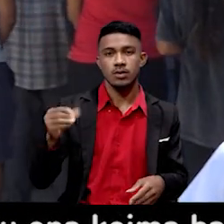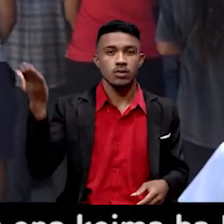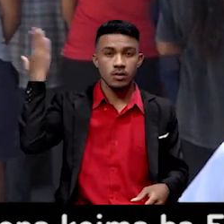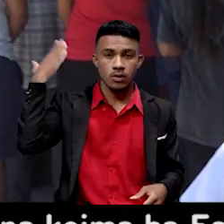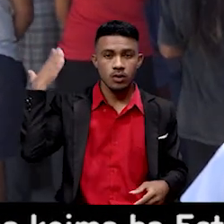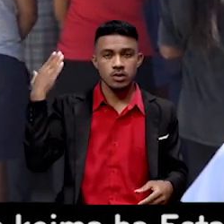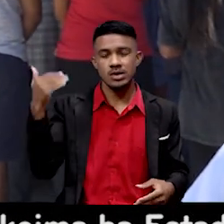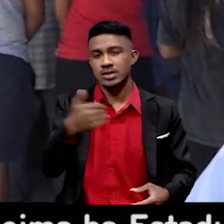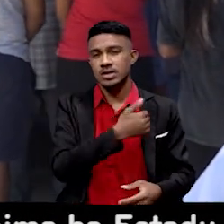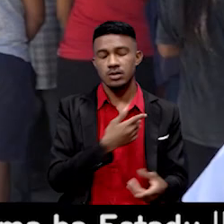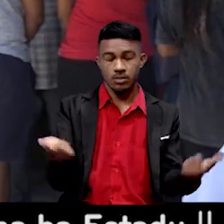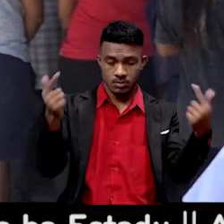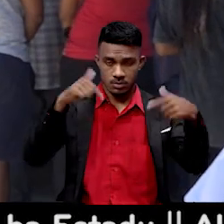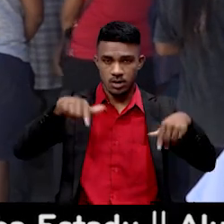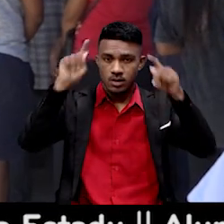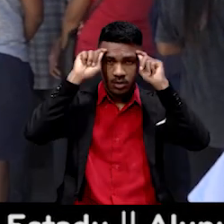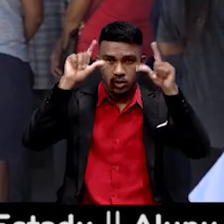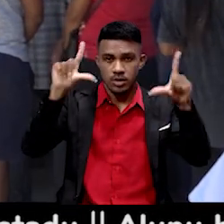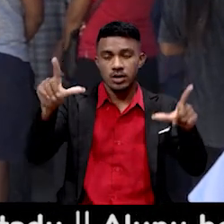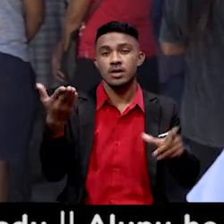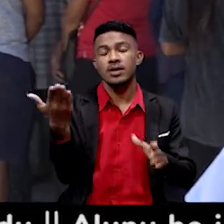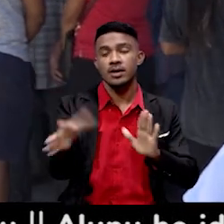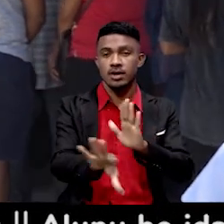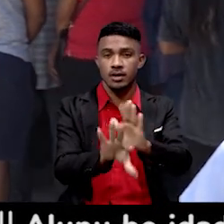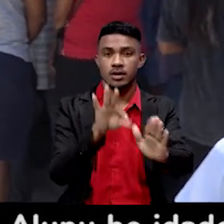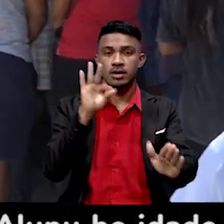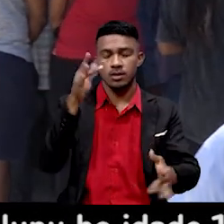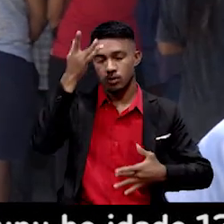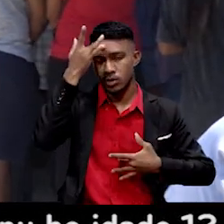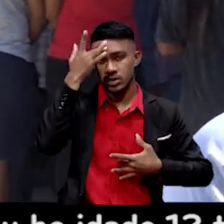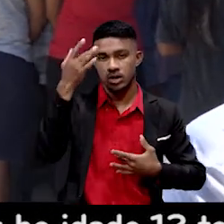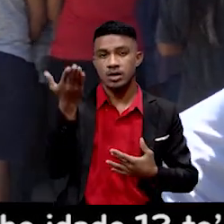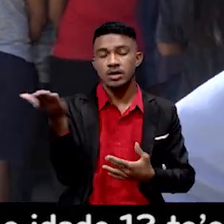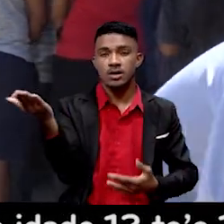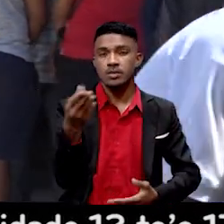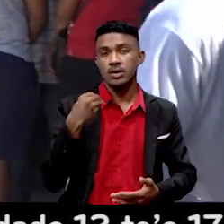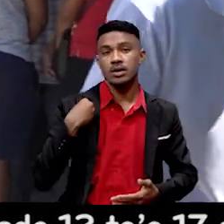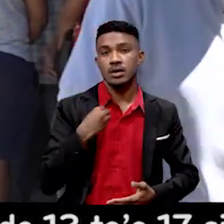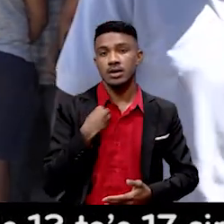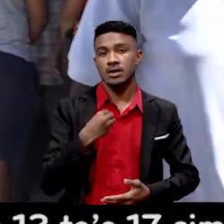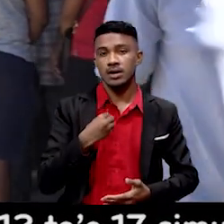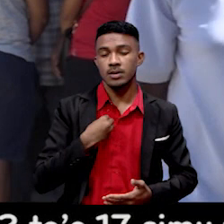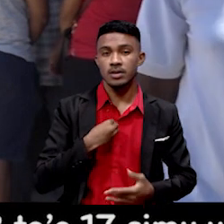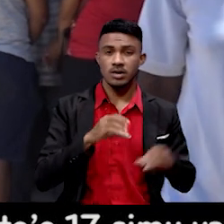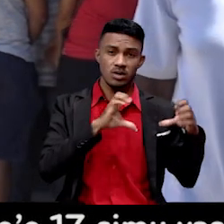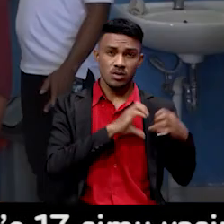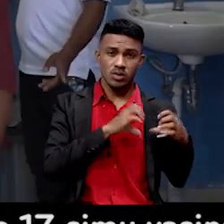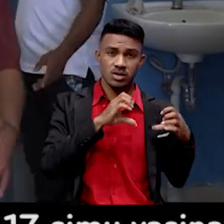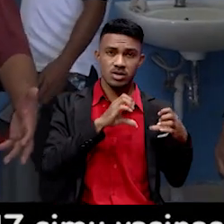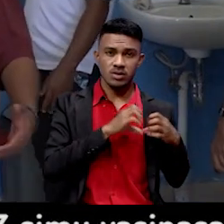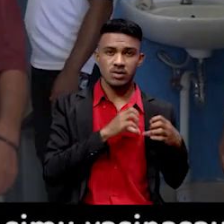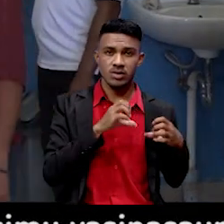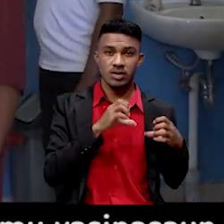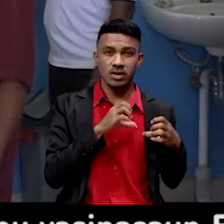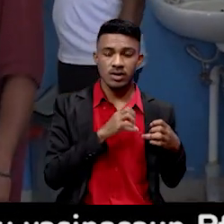dá o mais timor, mas nia retante na mora zira nem, nia halo tratamento, nia conta de nia coração, nia coração falso.